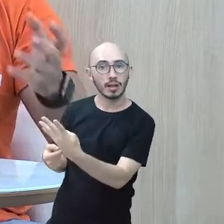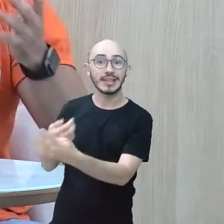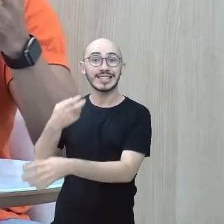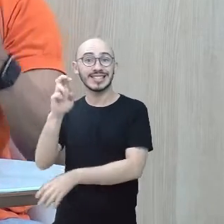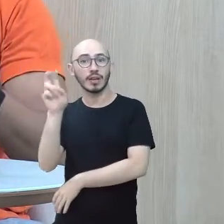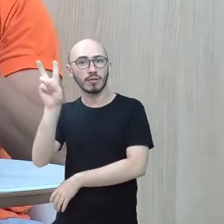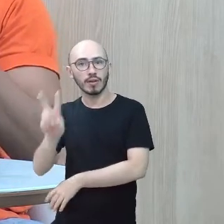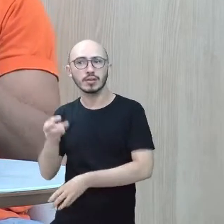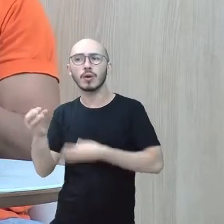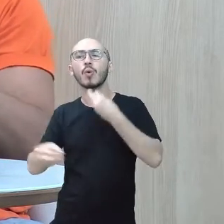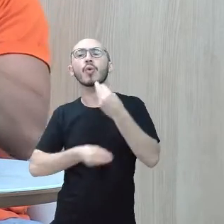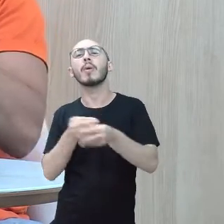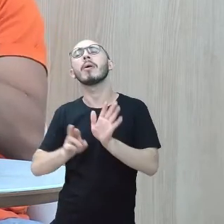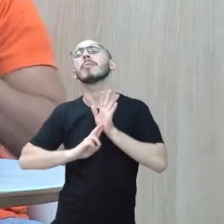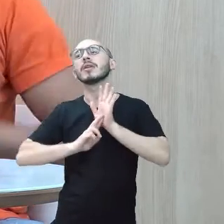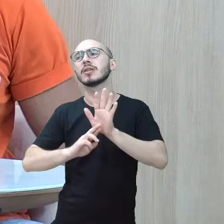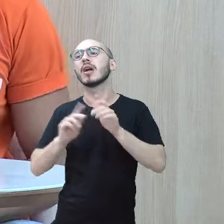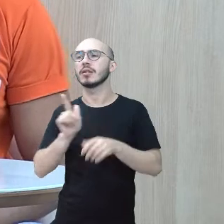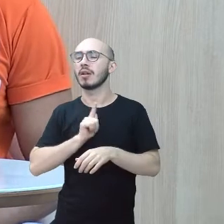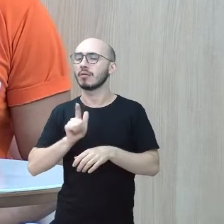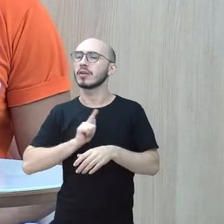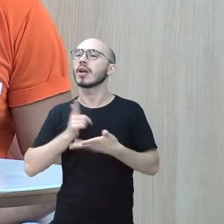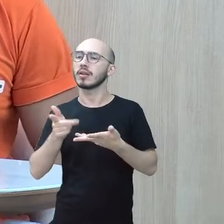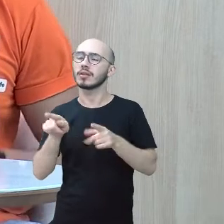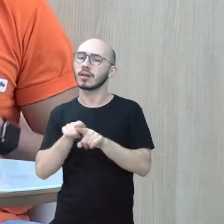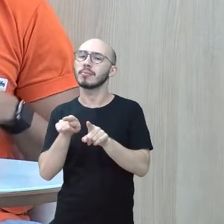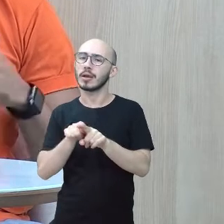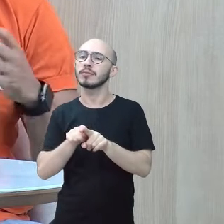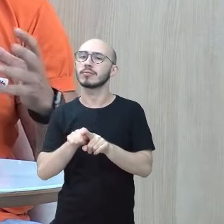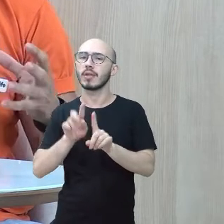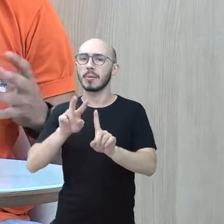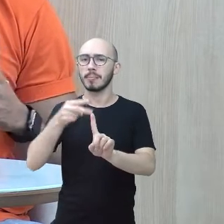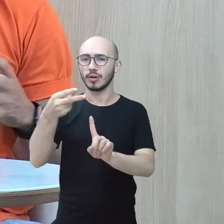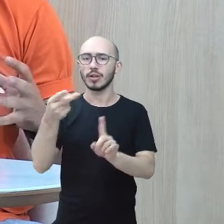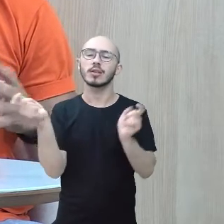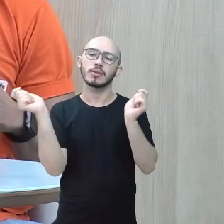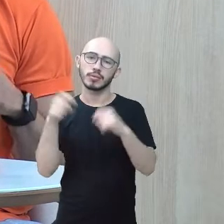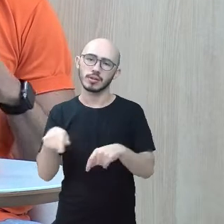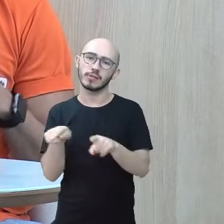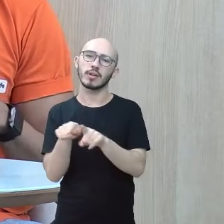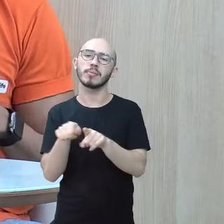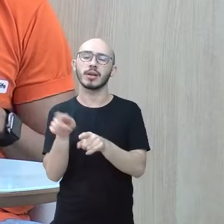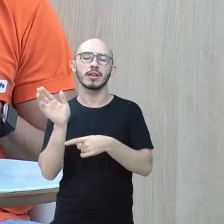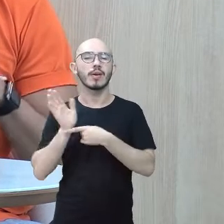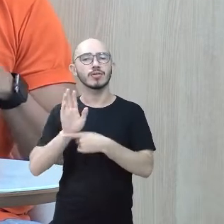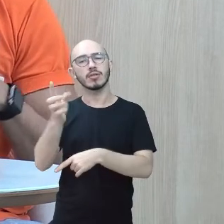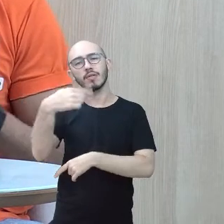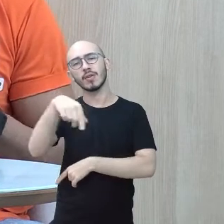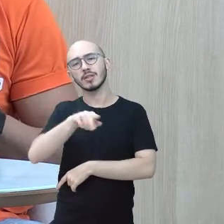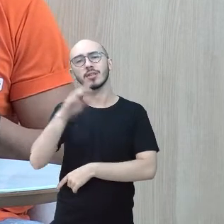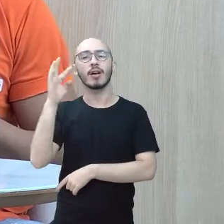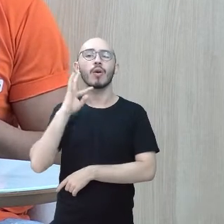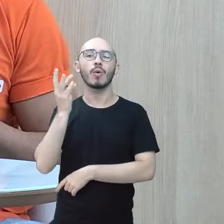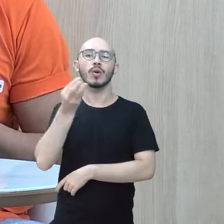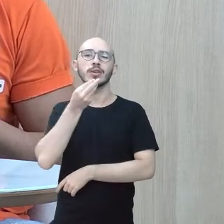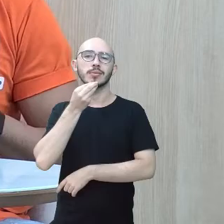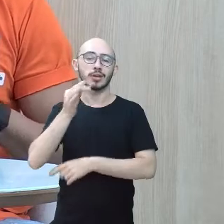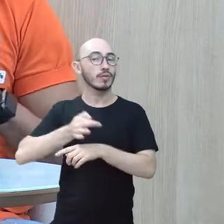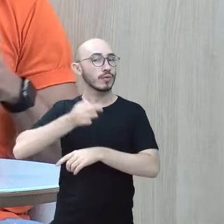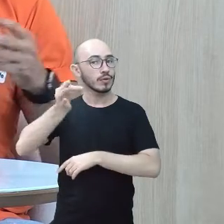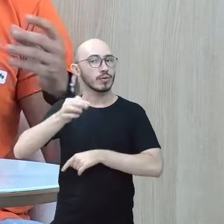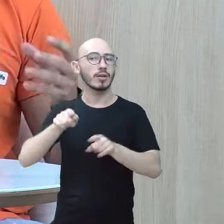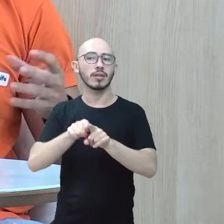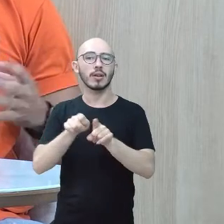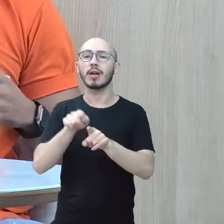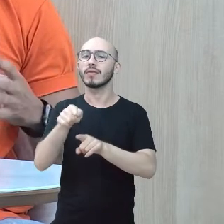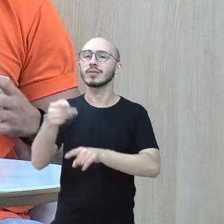produto em forma de uma potência, certo? Então, isso vai te ajudar bastante nos conhecimentos futuros,